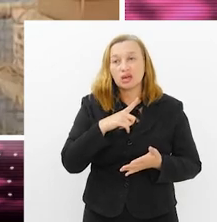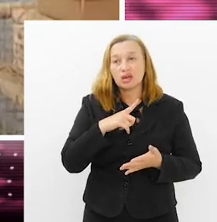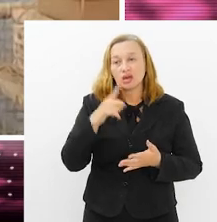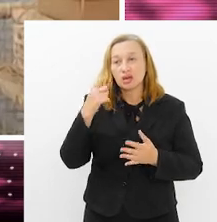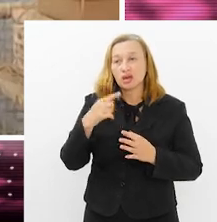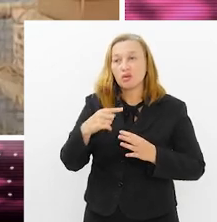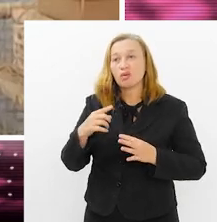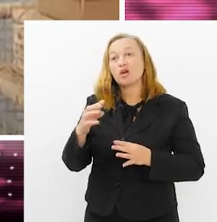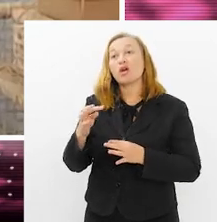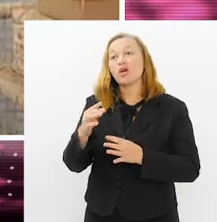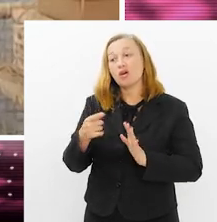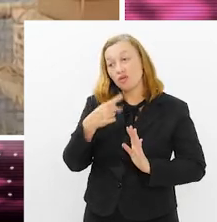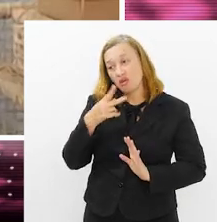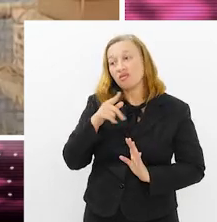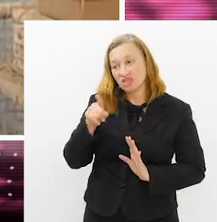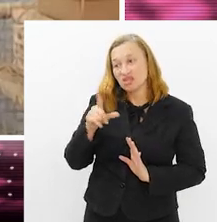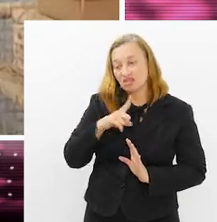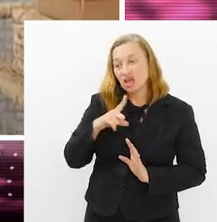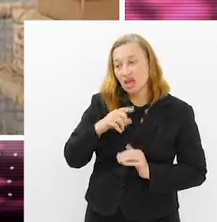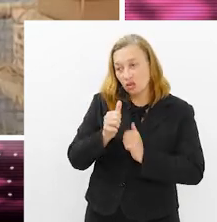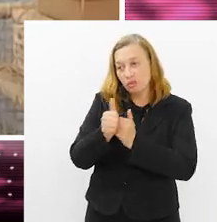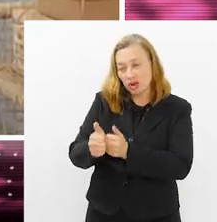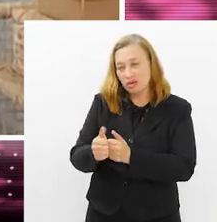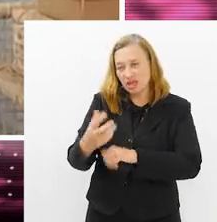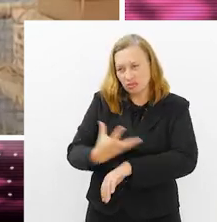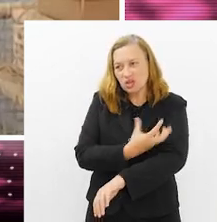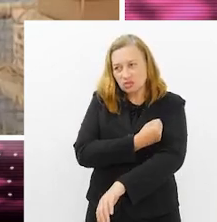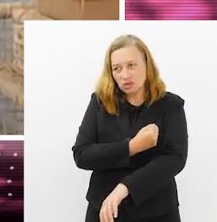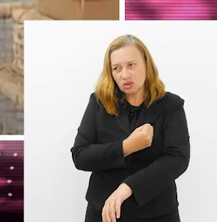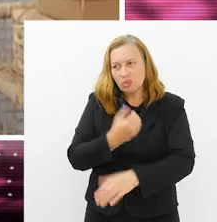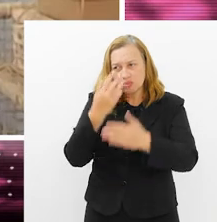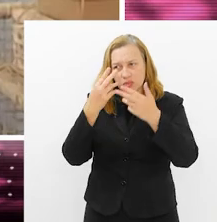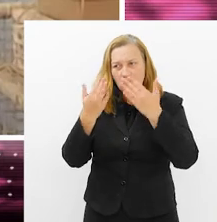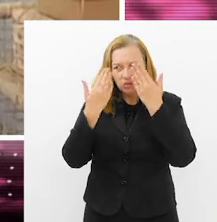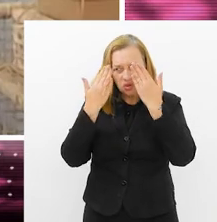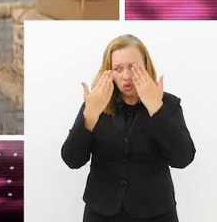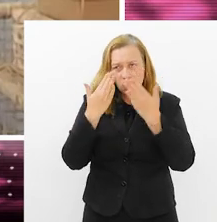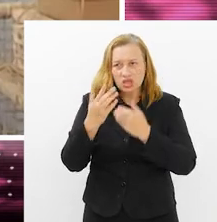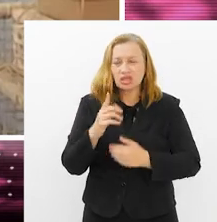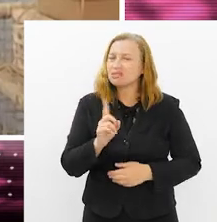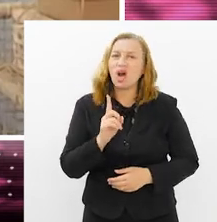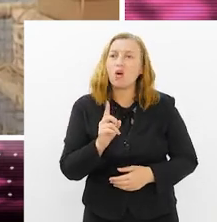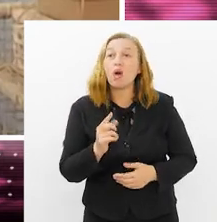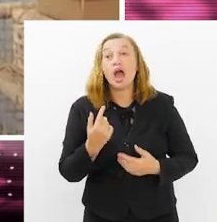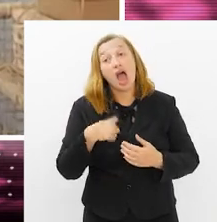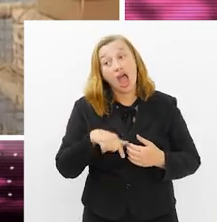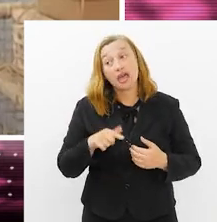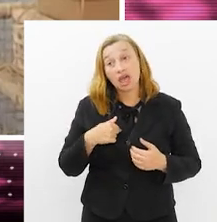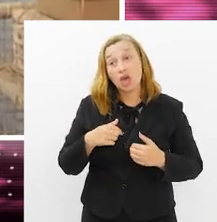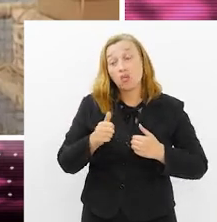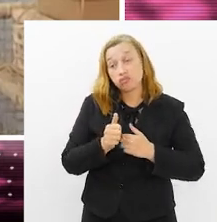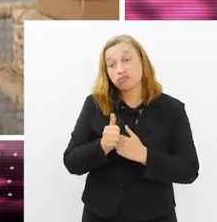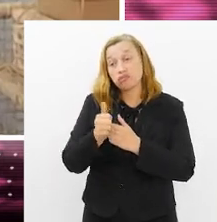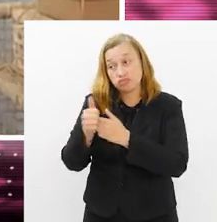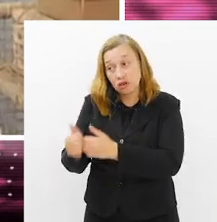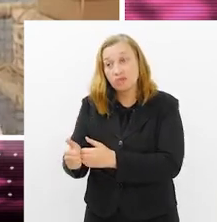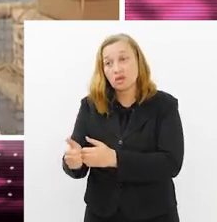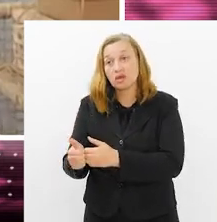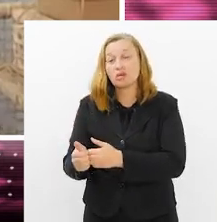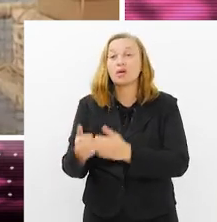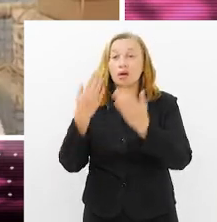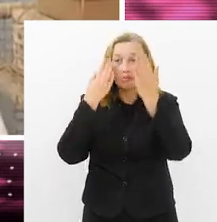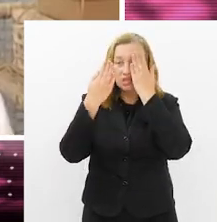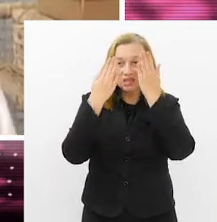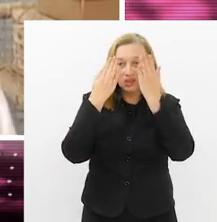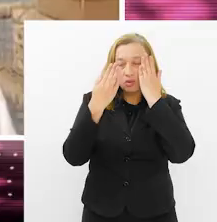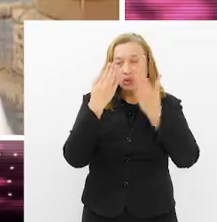tanta dúvida que eu encaminho para terapia. Eu pergunto, você já tem algum acompanhamento emocional, psicológico ou não? Ela fala, ai, não. Daí